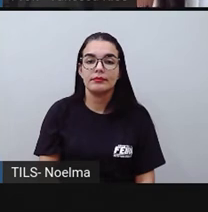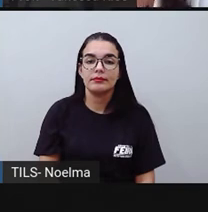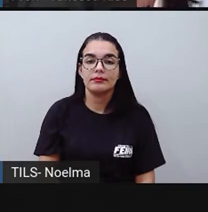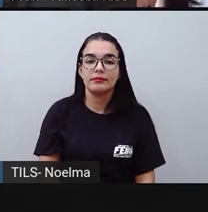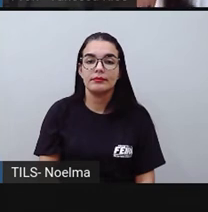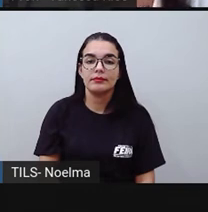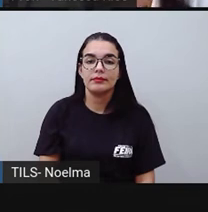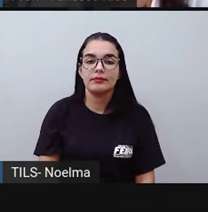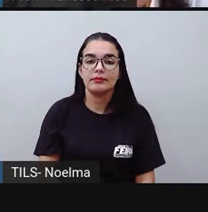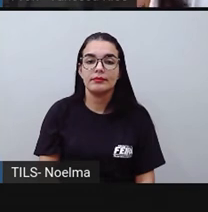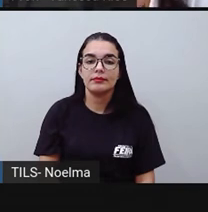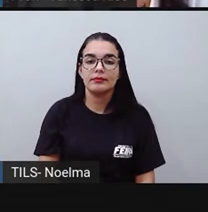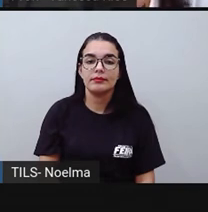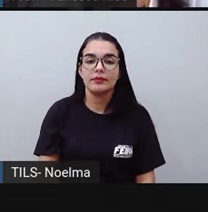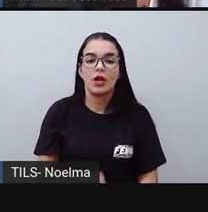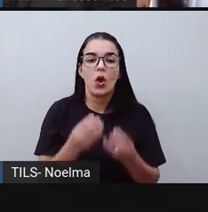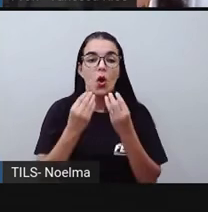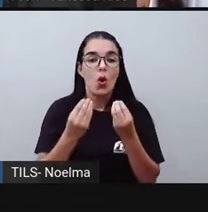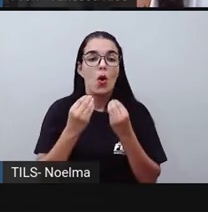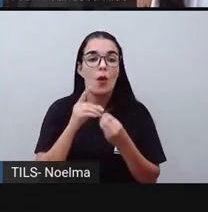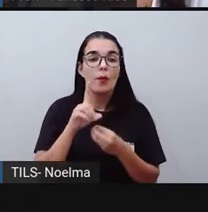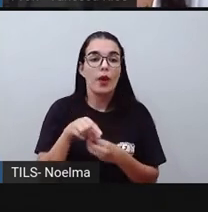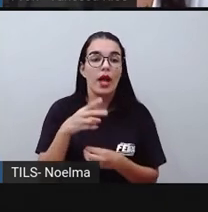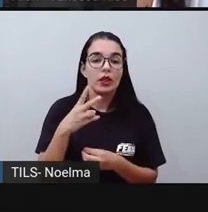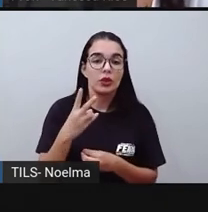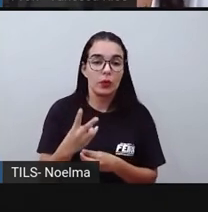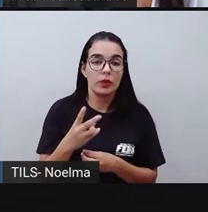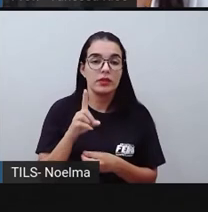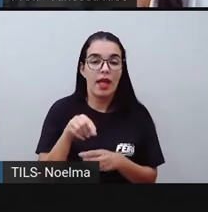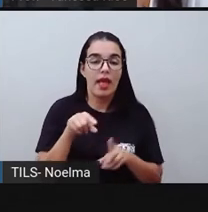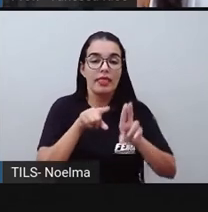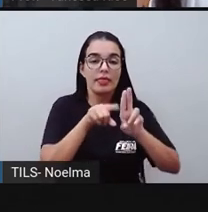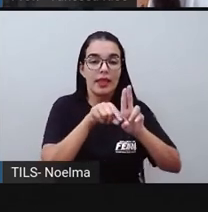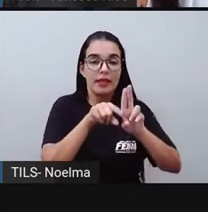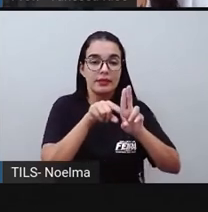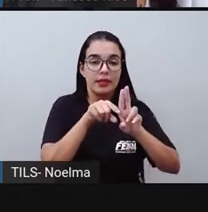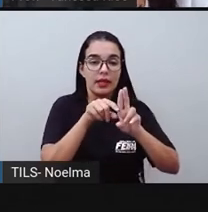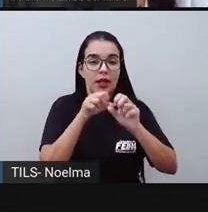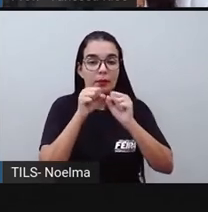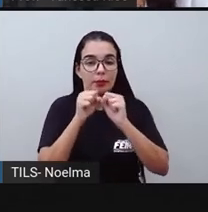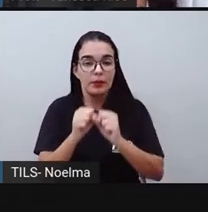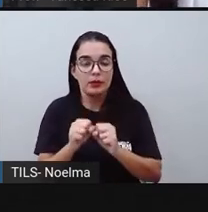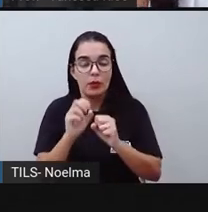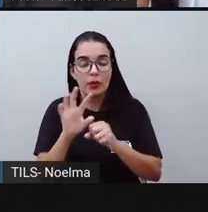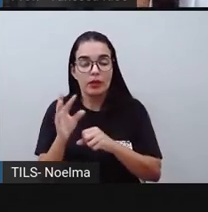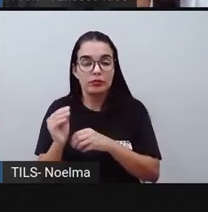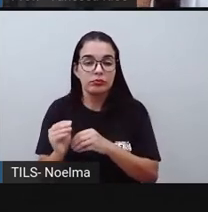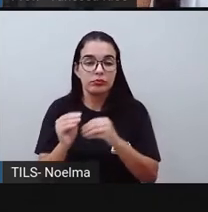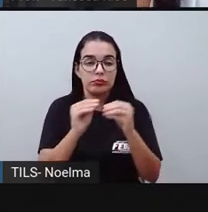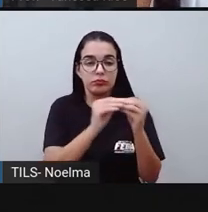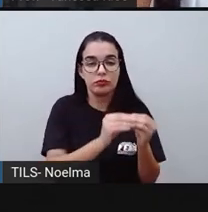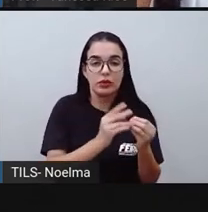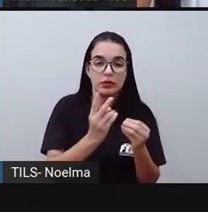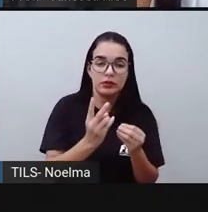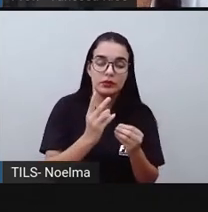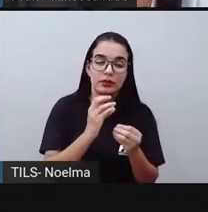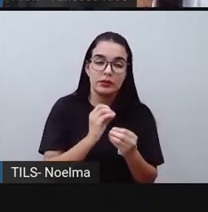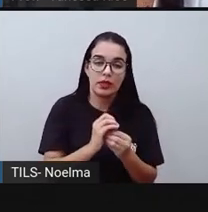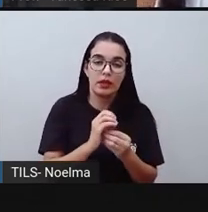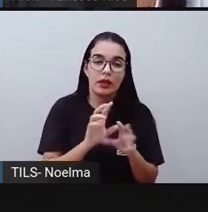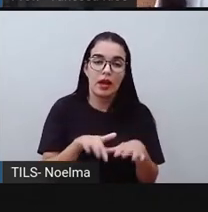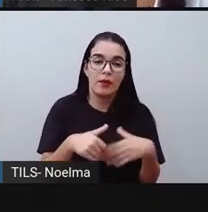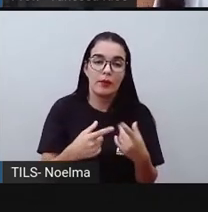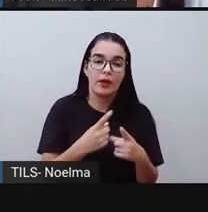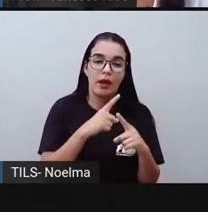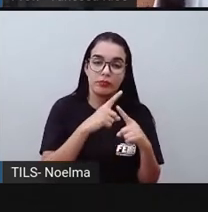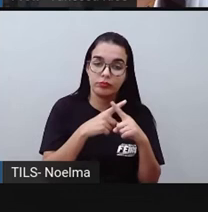da multiplicação. Então, como o 2 é uma dezena, né, pulamos a casa das unidades ao escrever o 0. Agora,